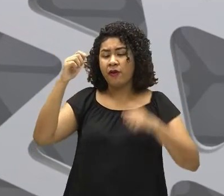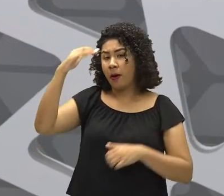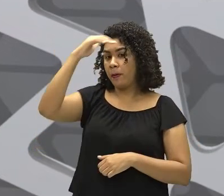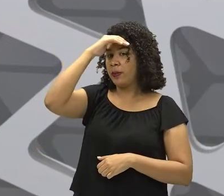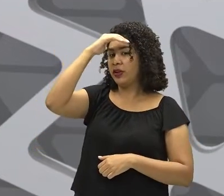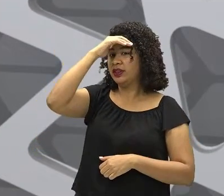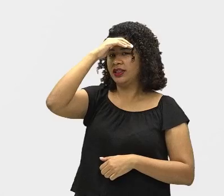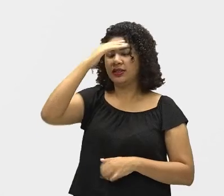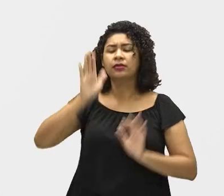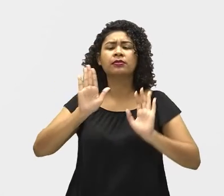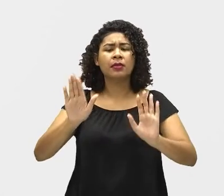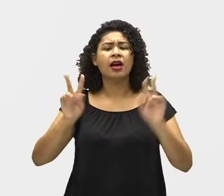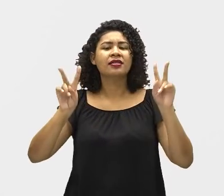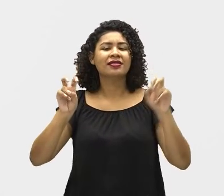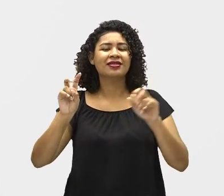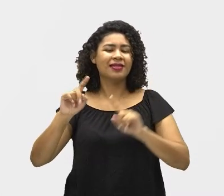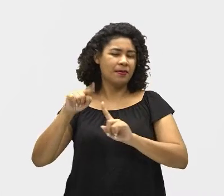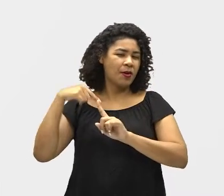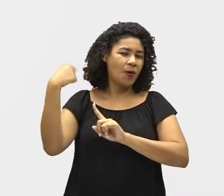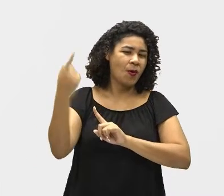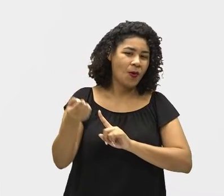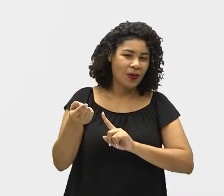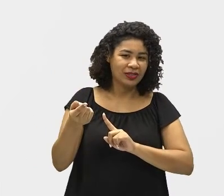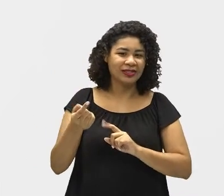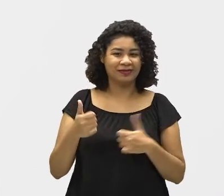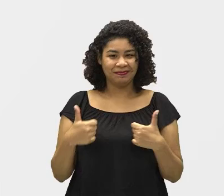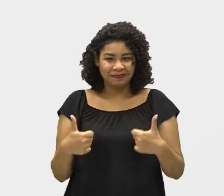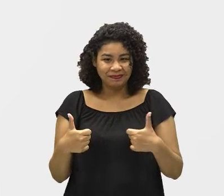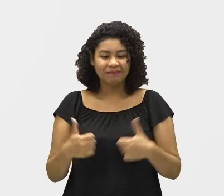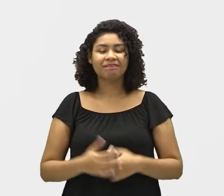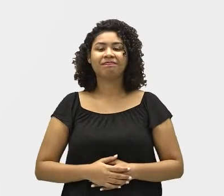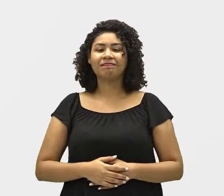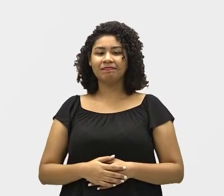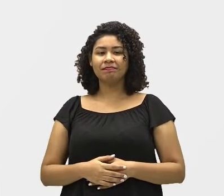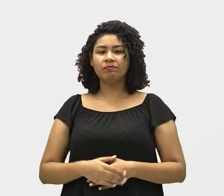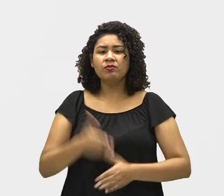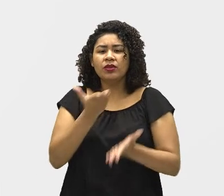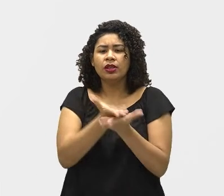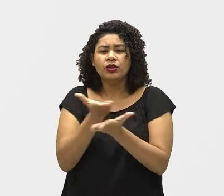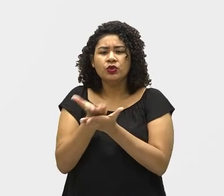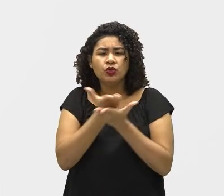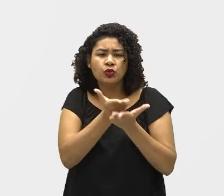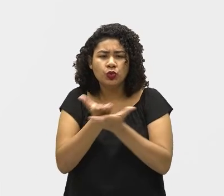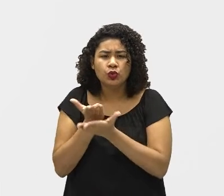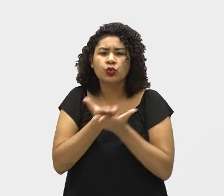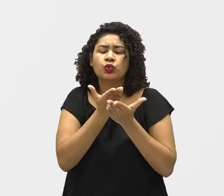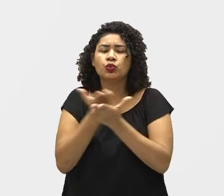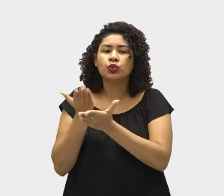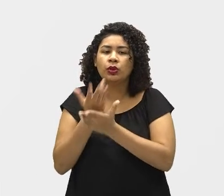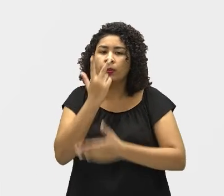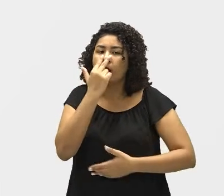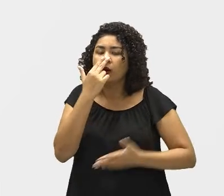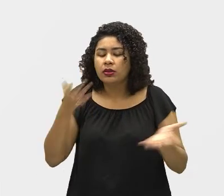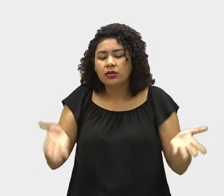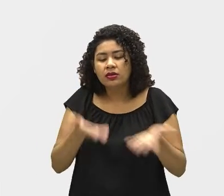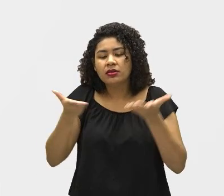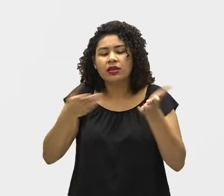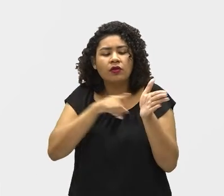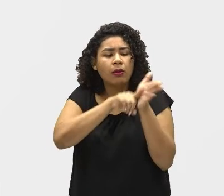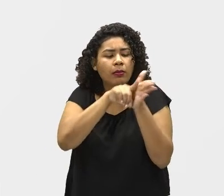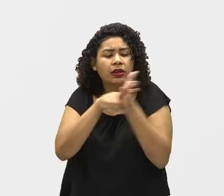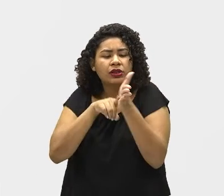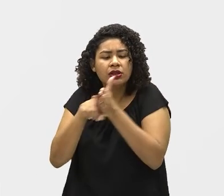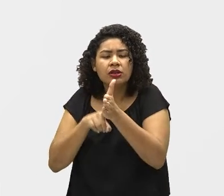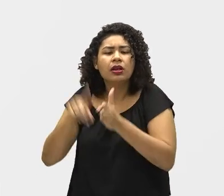ver. Continuando. Os estudos dos textos antigos despertou o gosto pela pesquisa histórica e pelo conhecimento